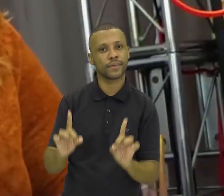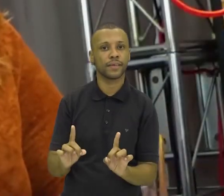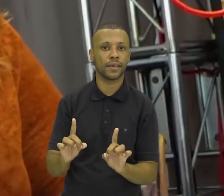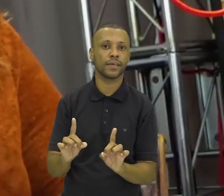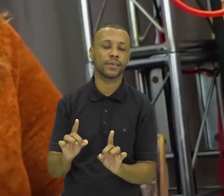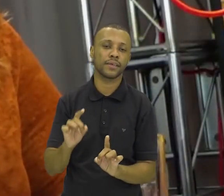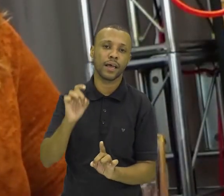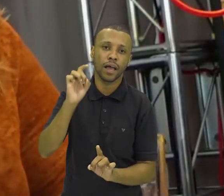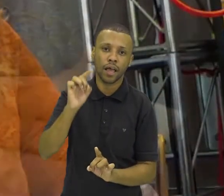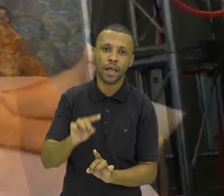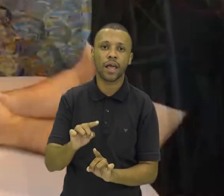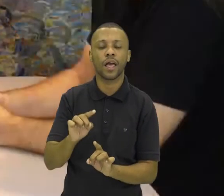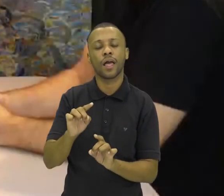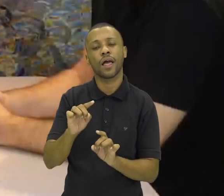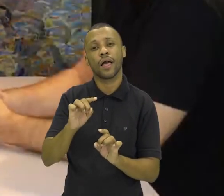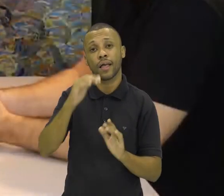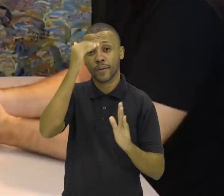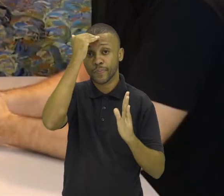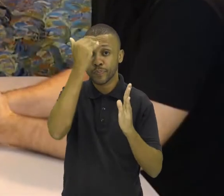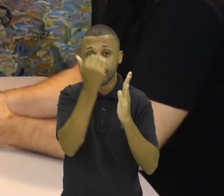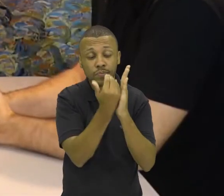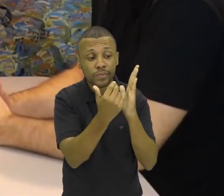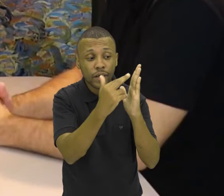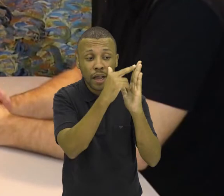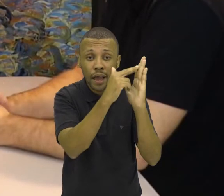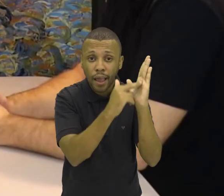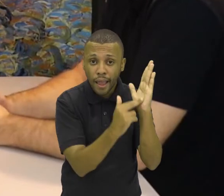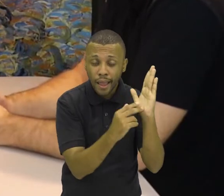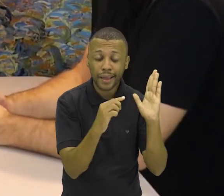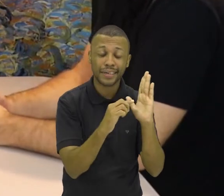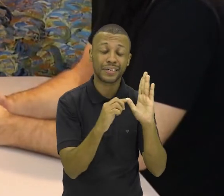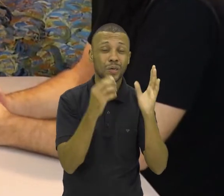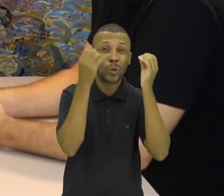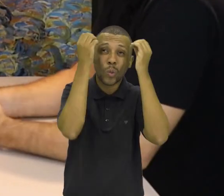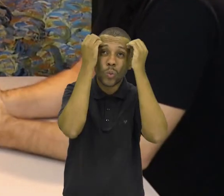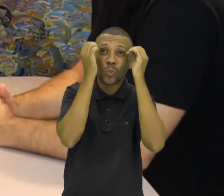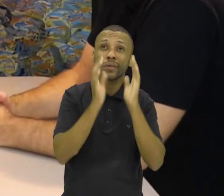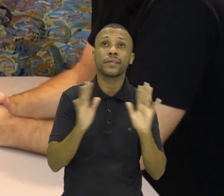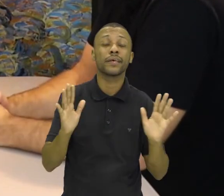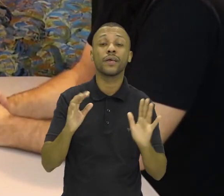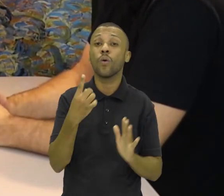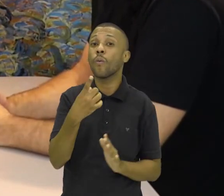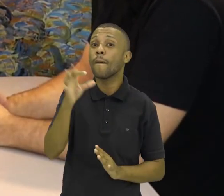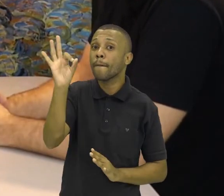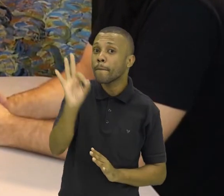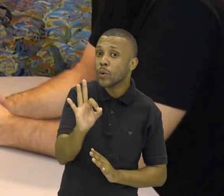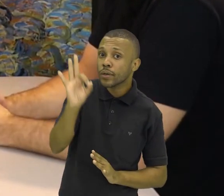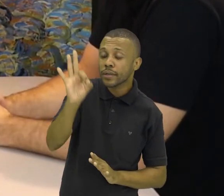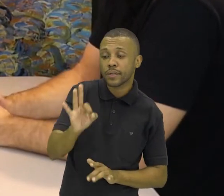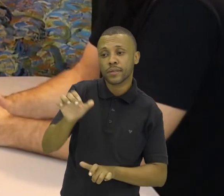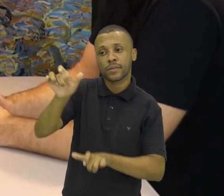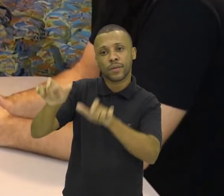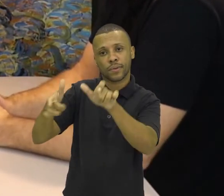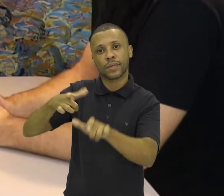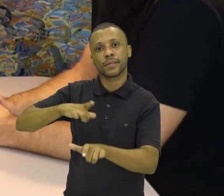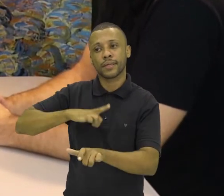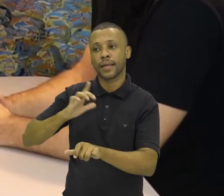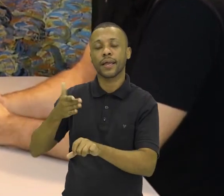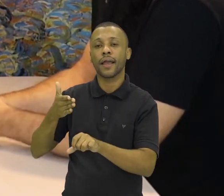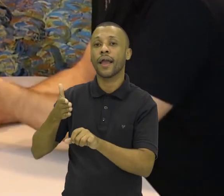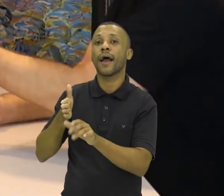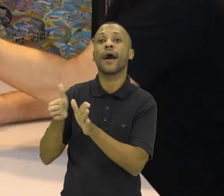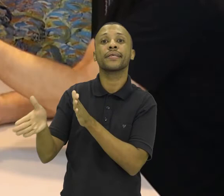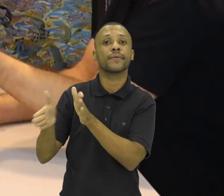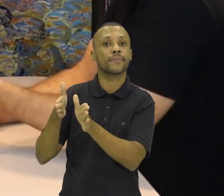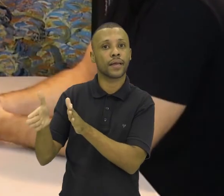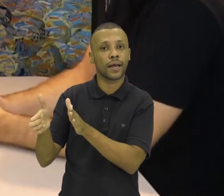uma, assim, vias normais de regra, né? Elas não têm, sei lá, 1% das oportunidades que eu tive. Eu